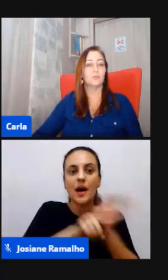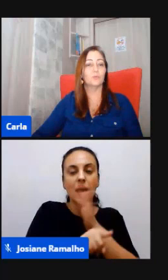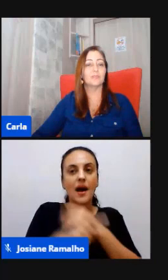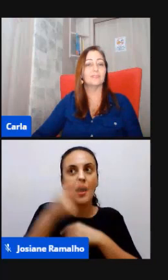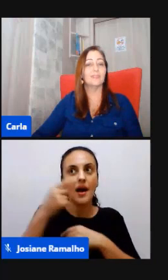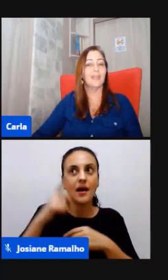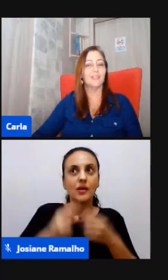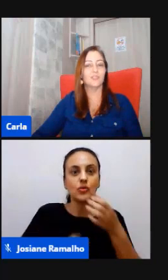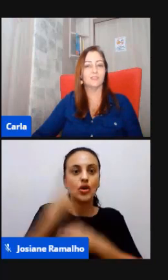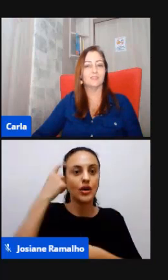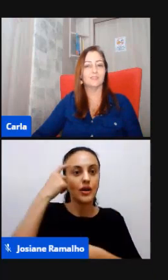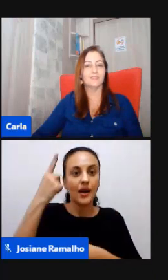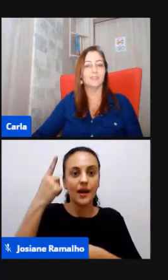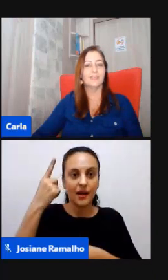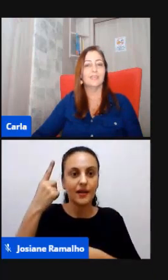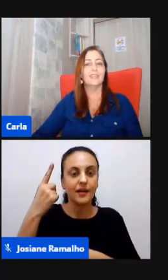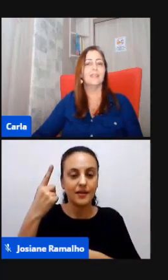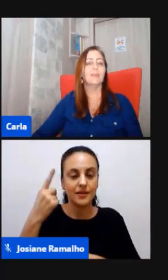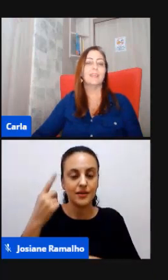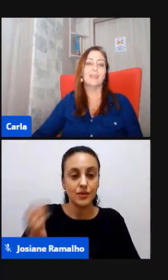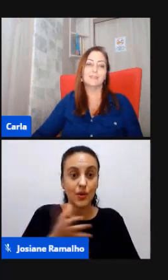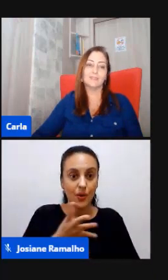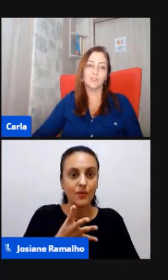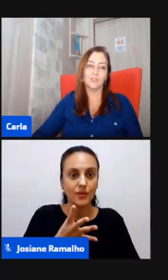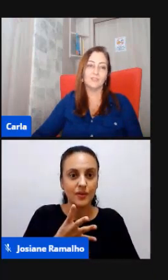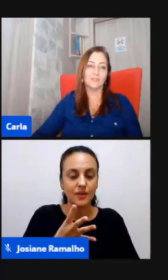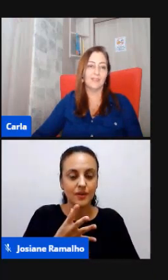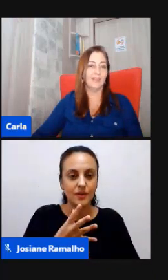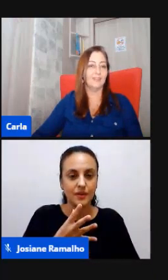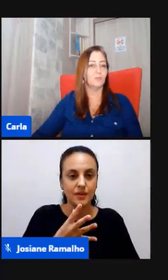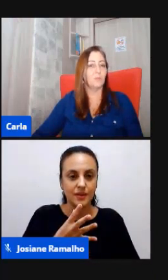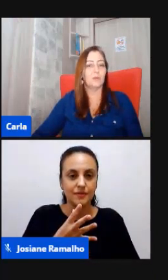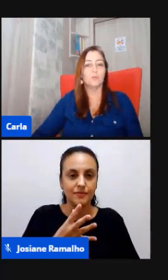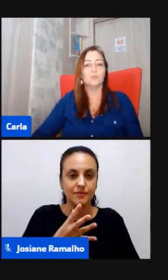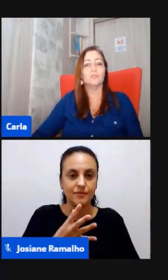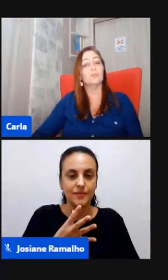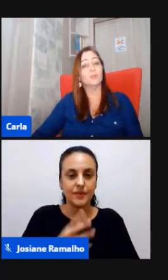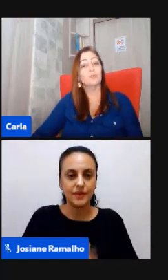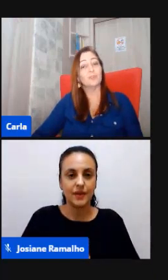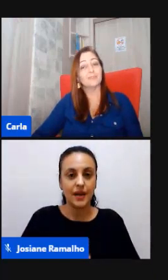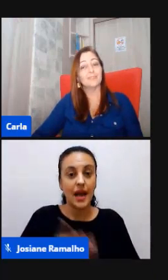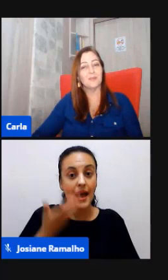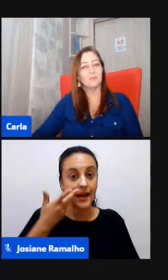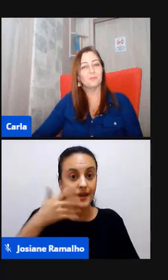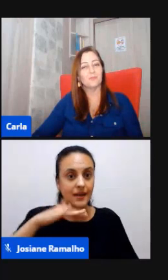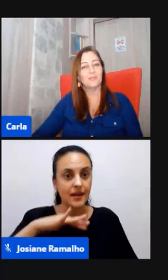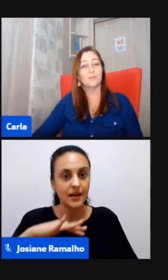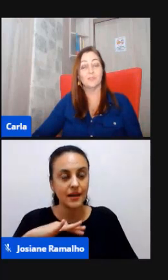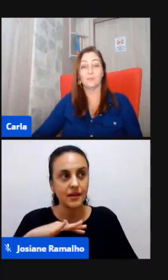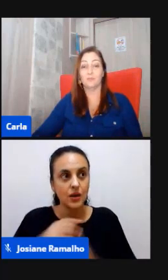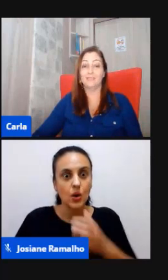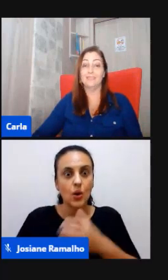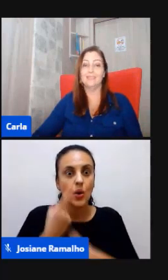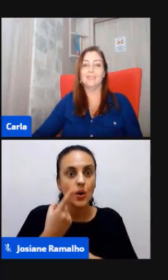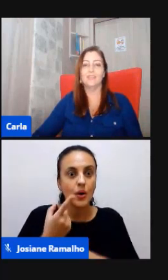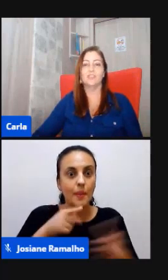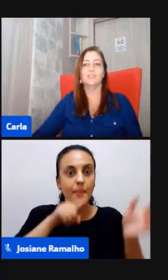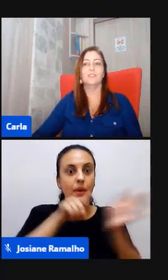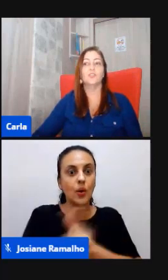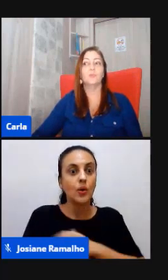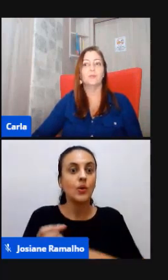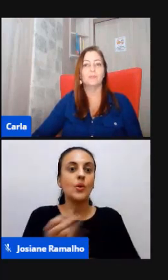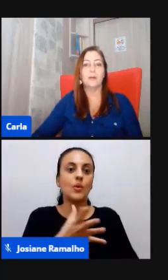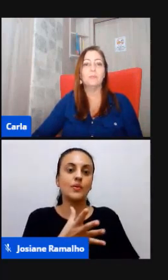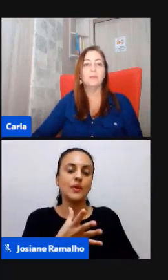as perguntas inéditas, e não aquelas que já estão instaladas, porque perguntas todos nós temos, e nós temos mania, né,